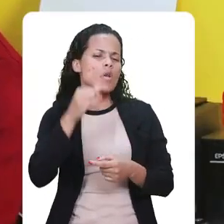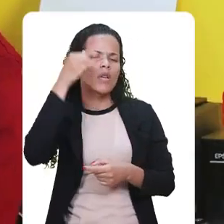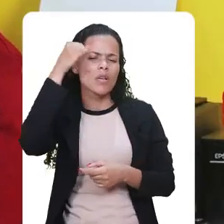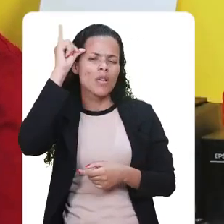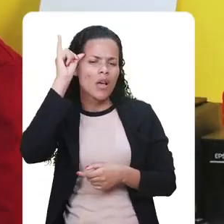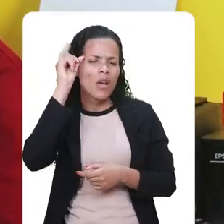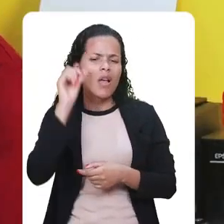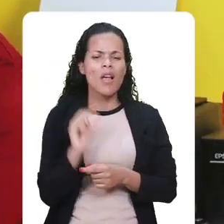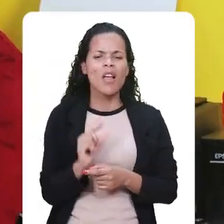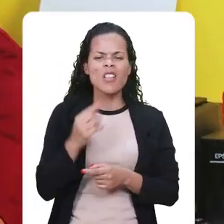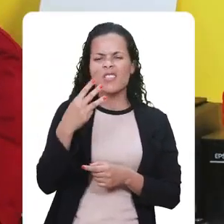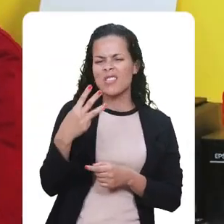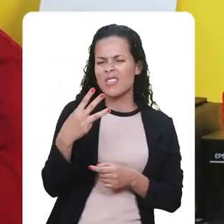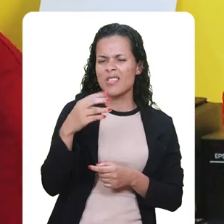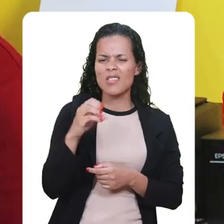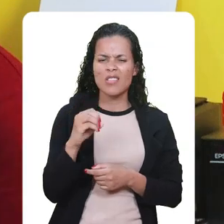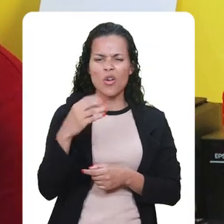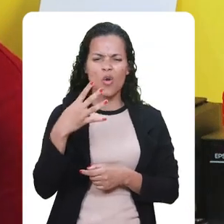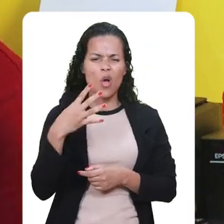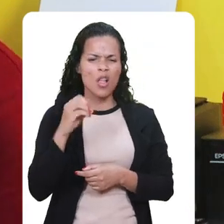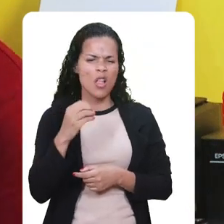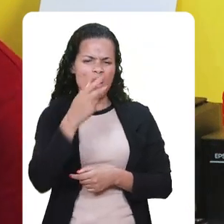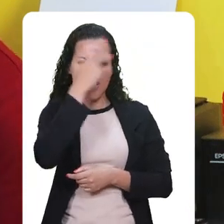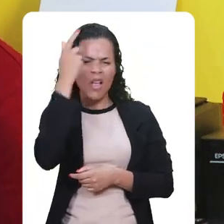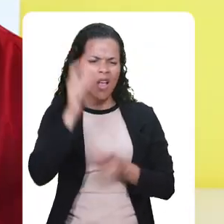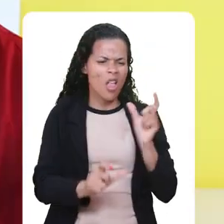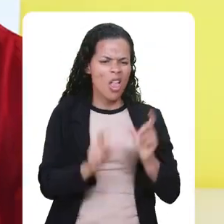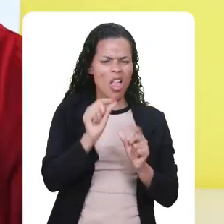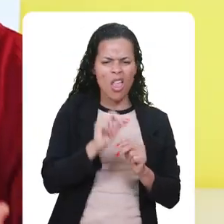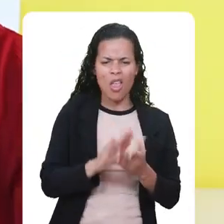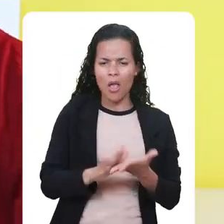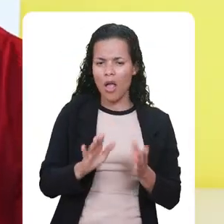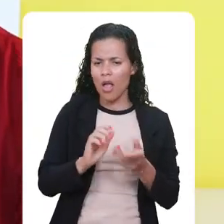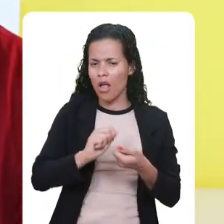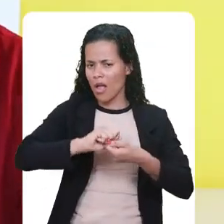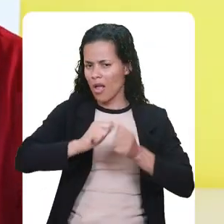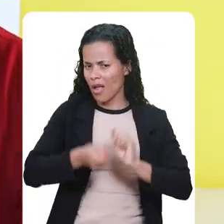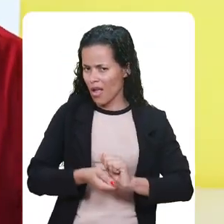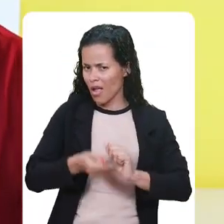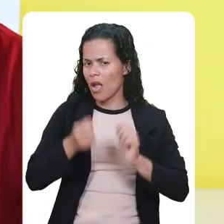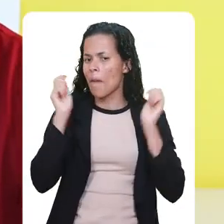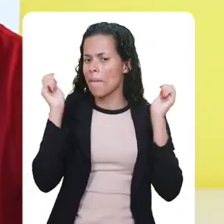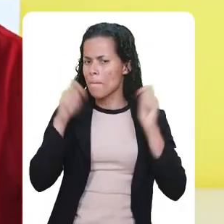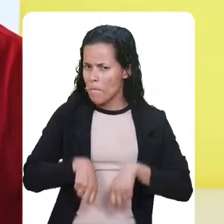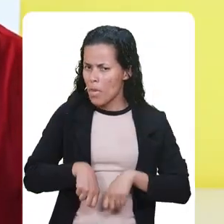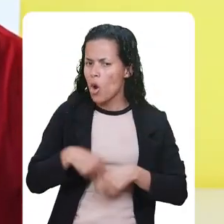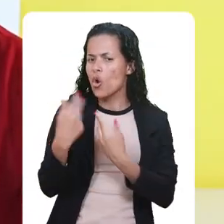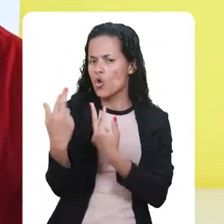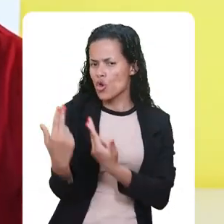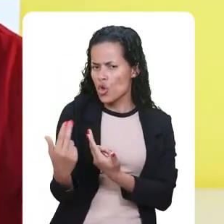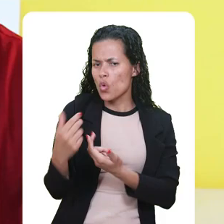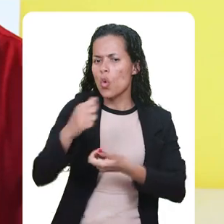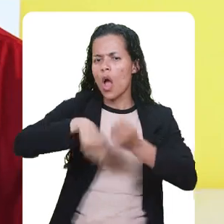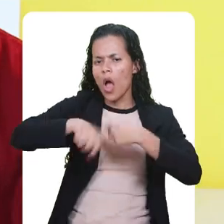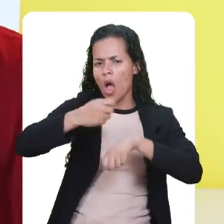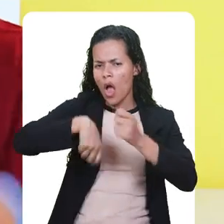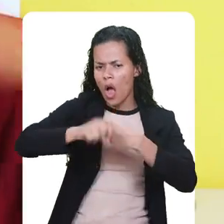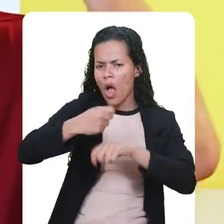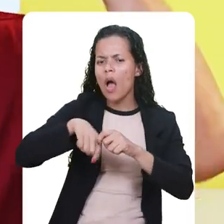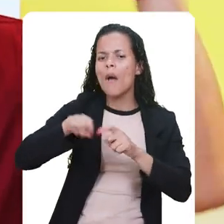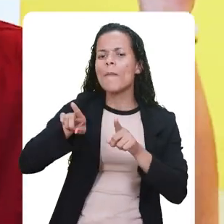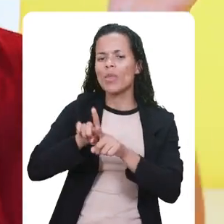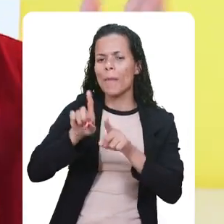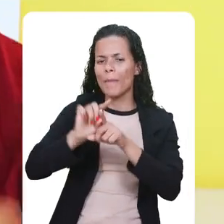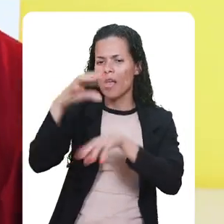um grupo pequeno que tem 30, 40, 60 pessoas, gasta pouco. Não, a gente mexe com a mesma economia que